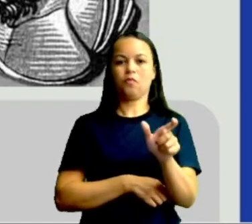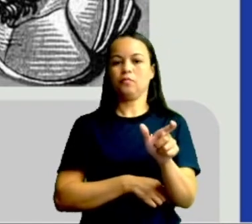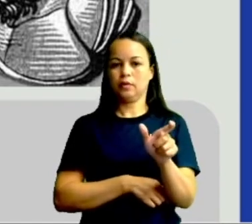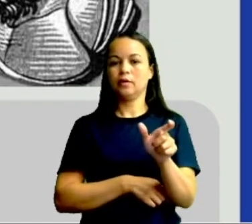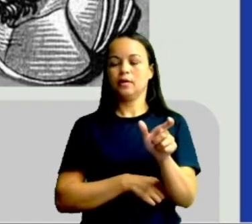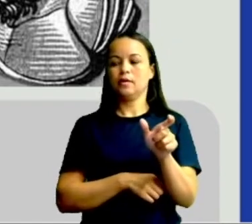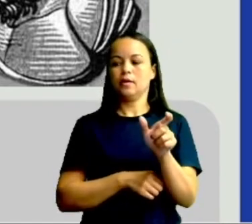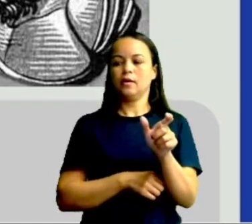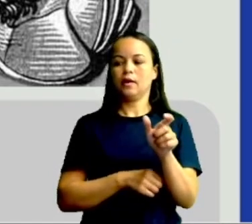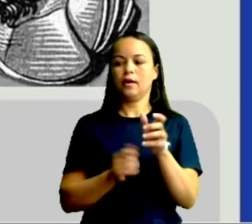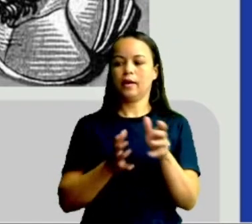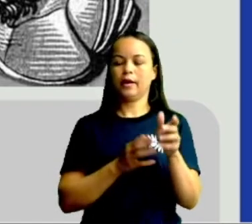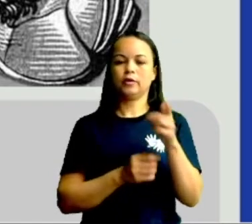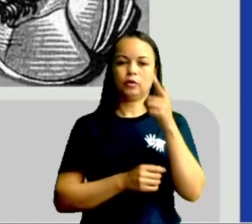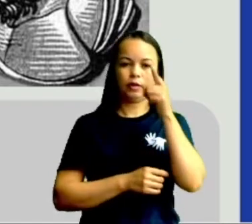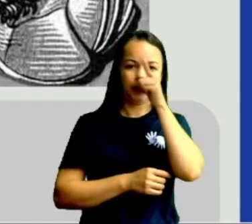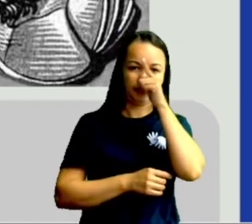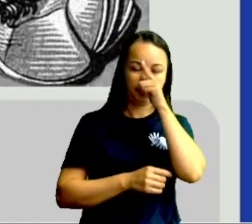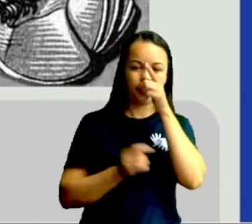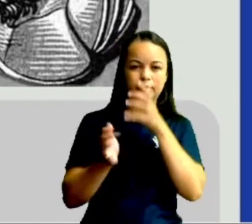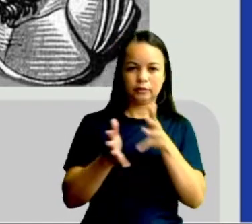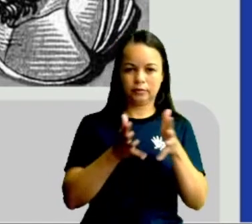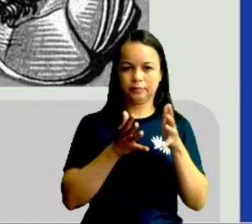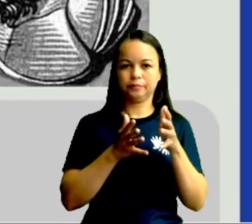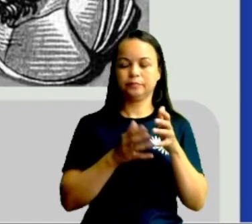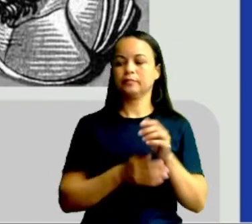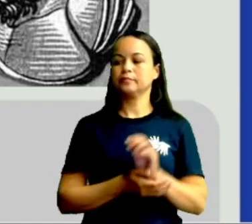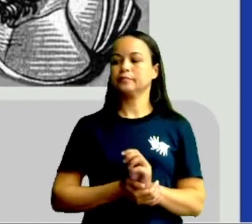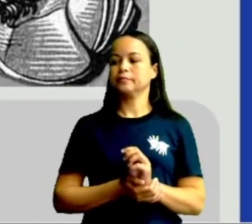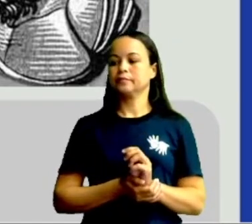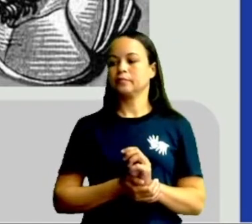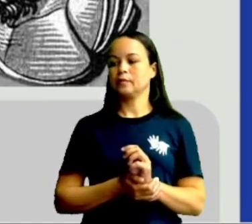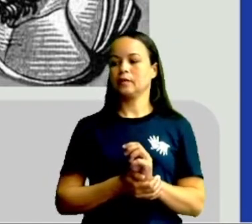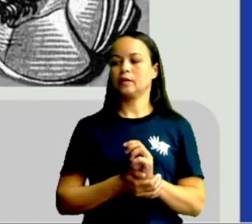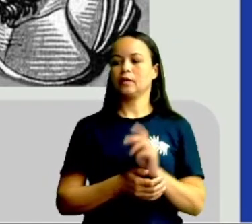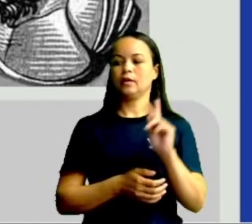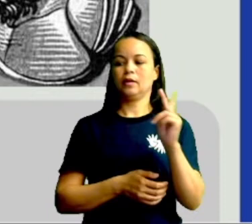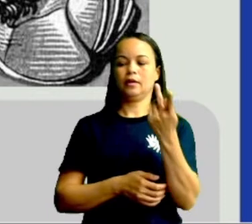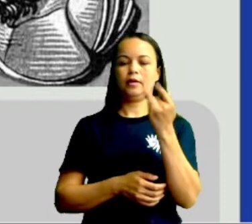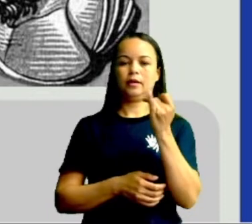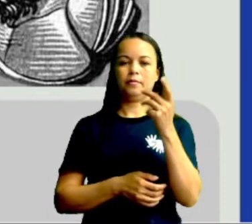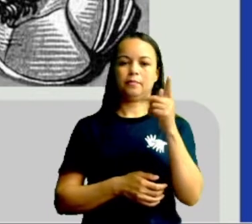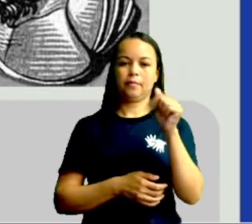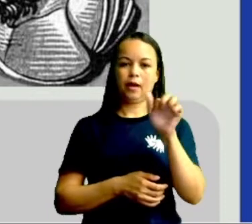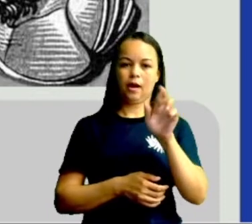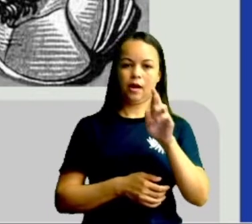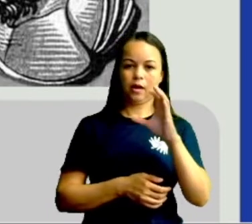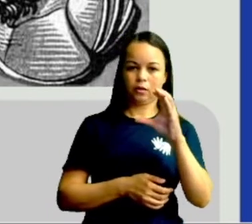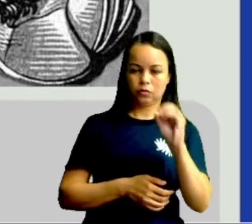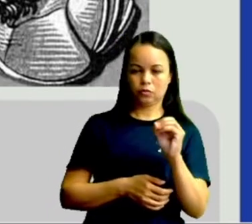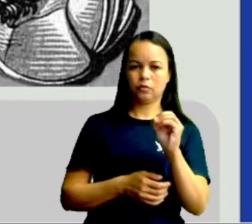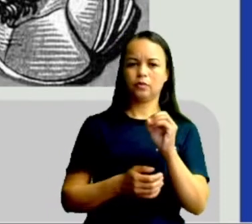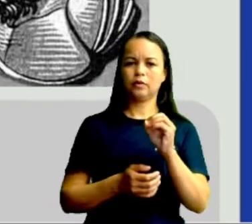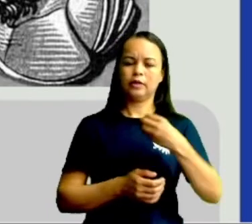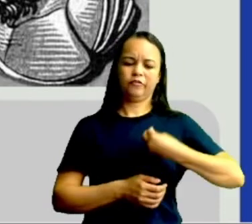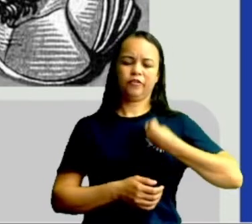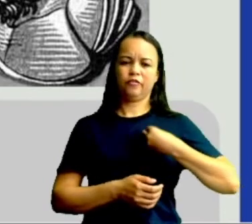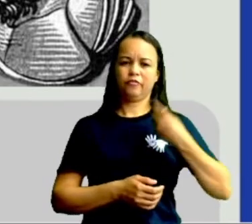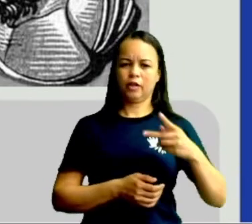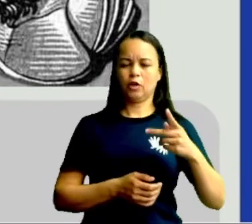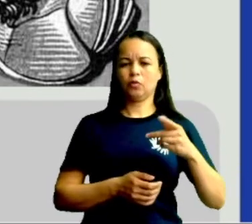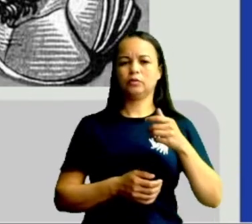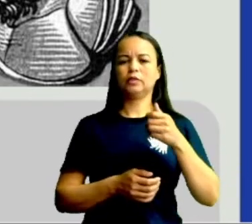e matemático grego Hiparco de Nicéia, que viveu entre os anos